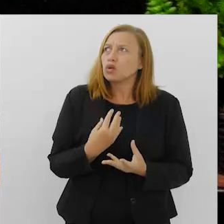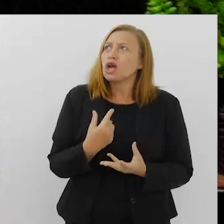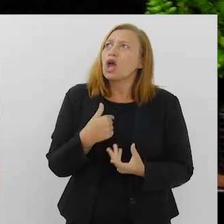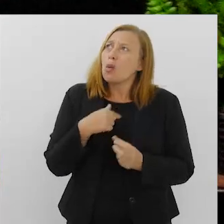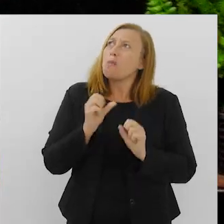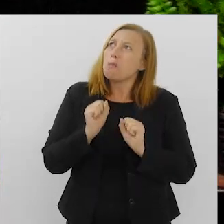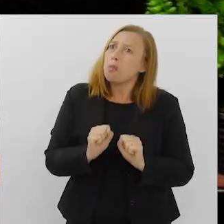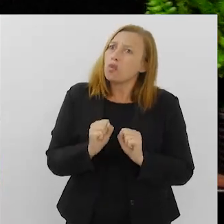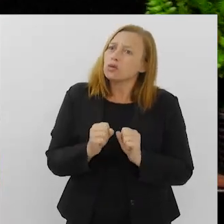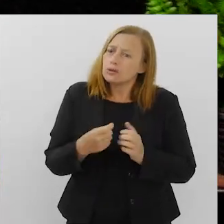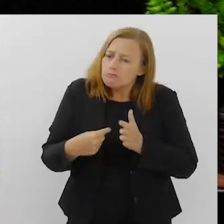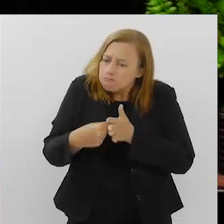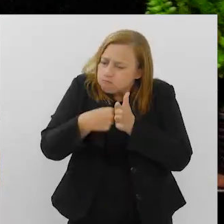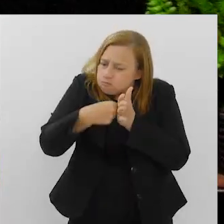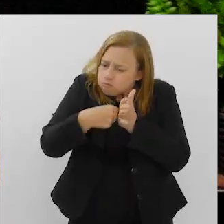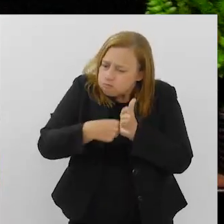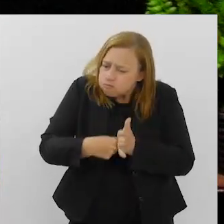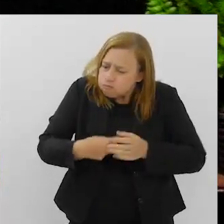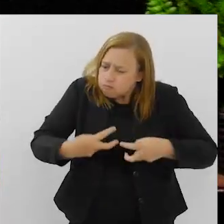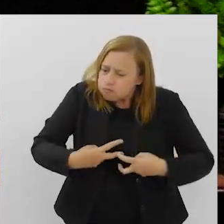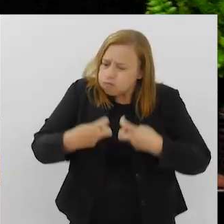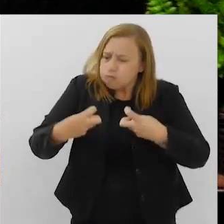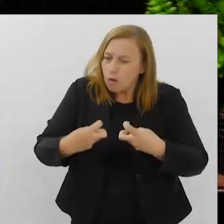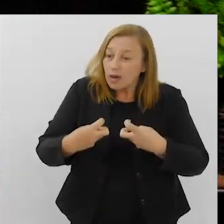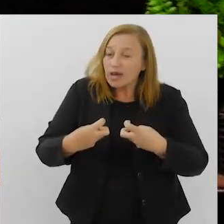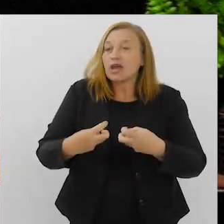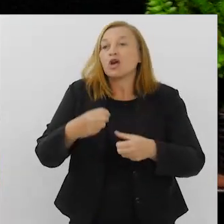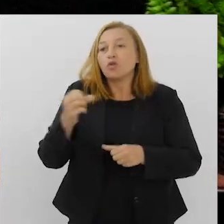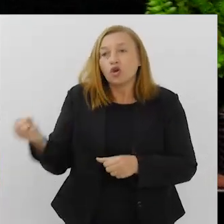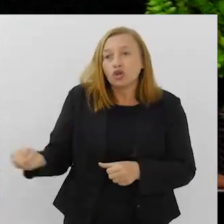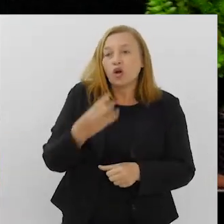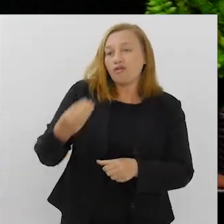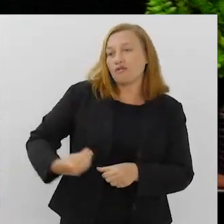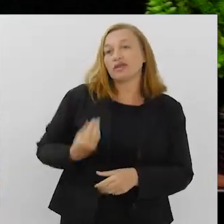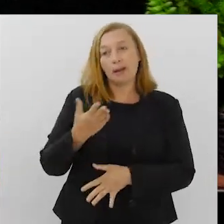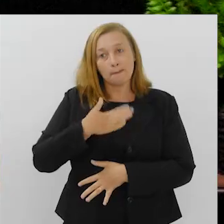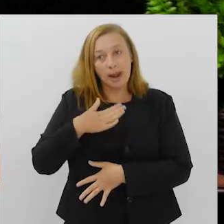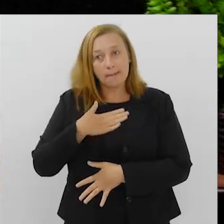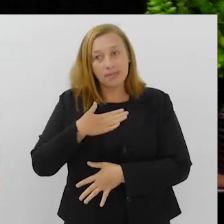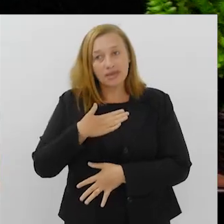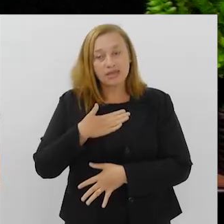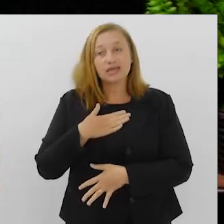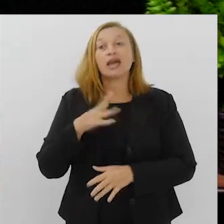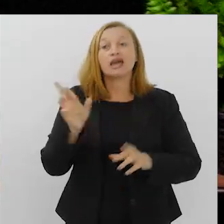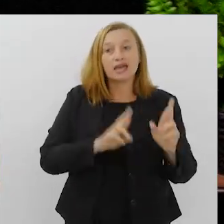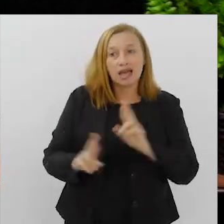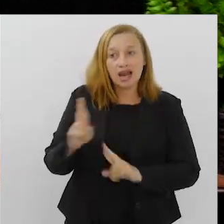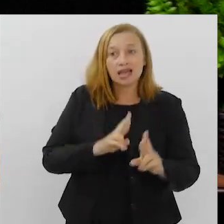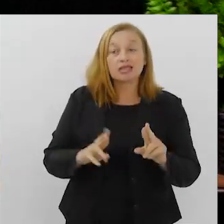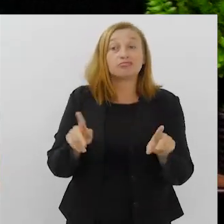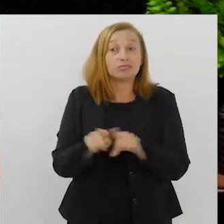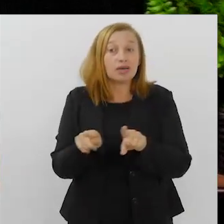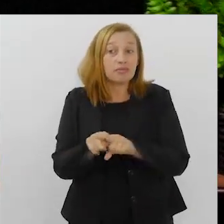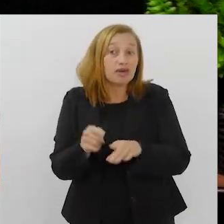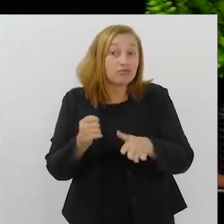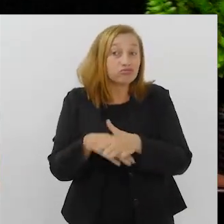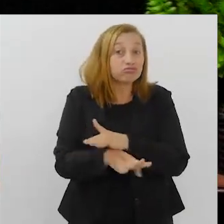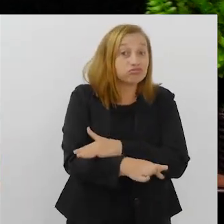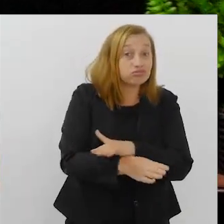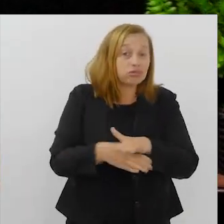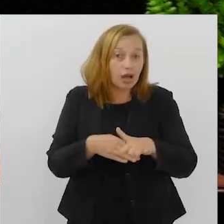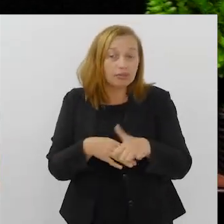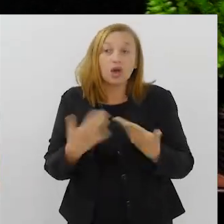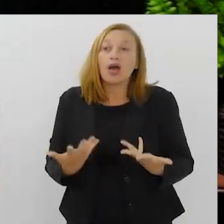E eu pude criar uma nova perspectiva para mim, né? Inclusive em relação aos meus